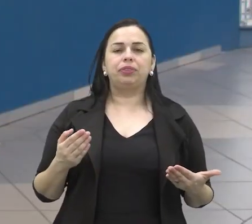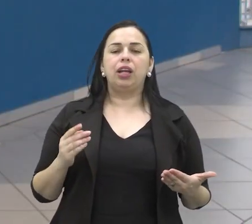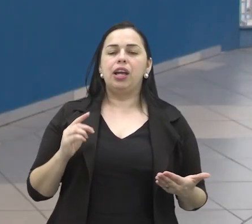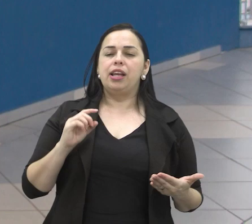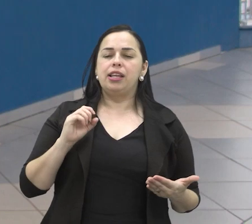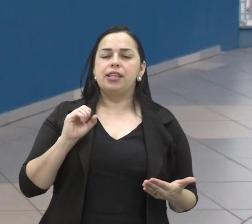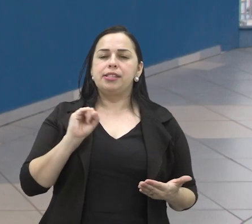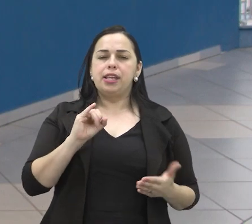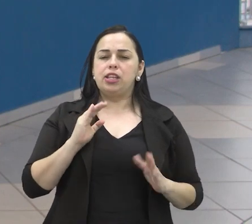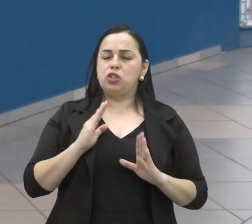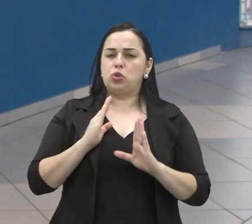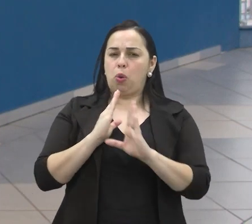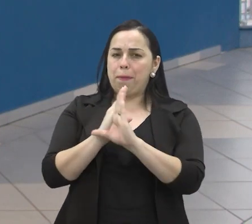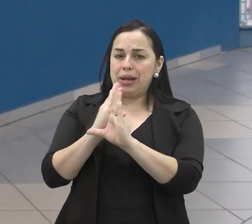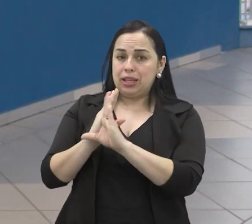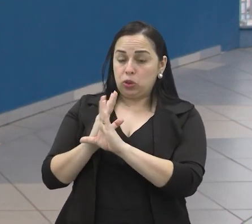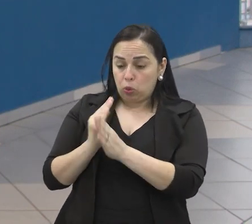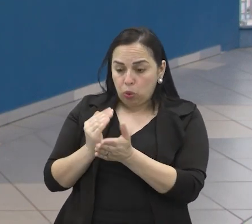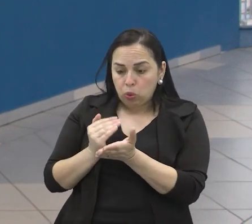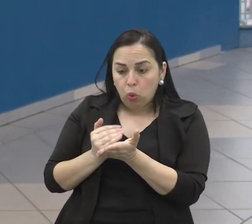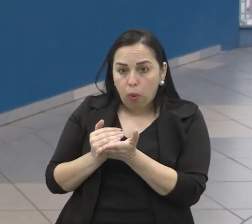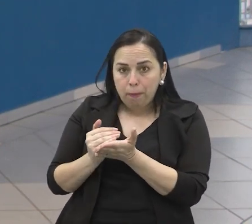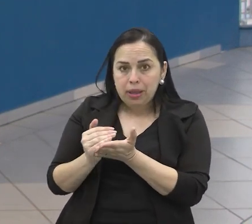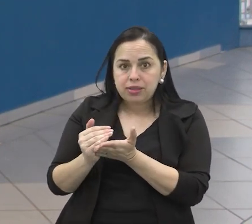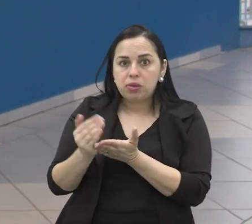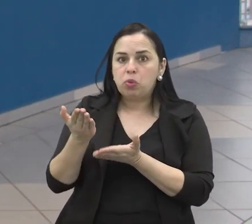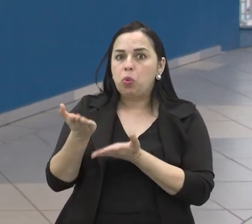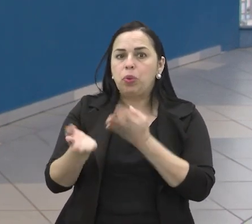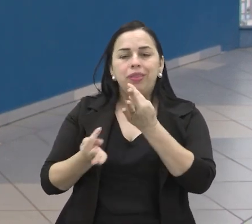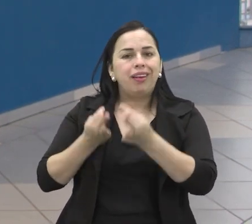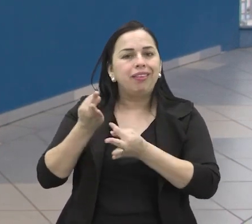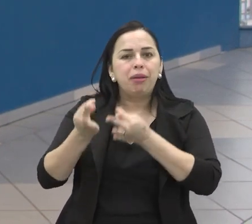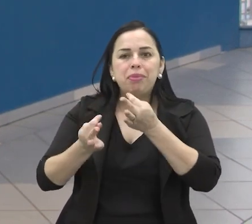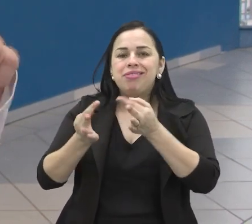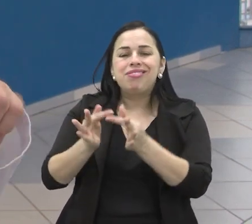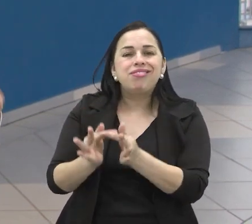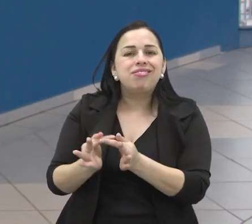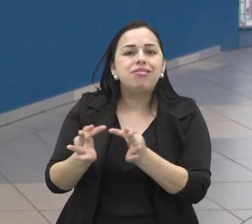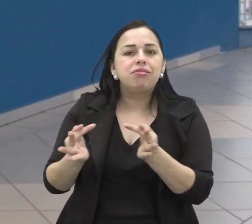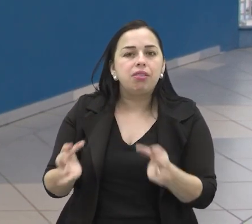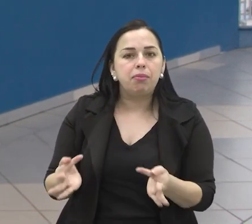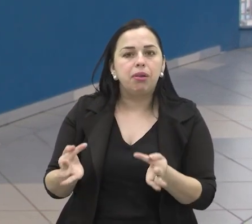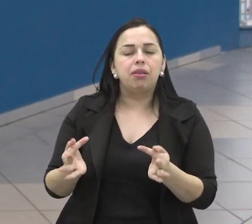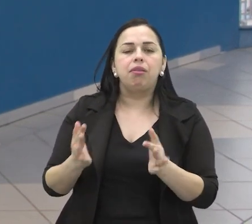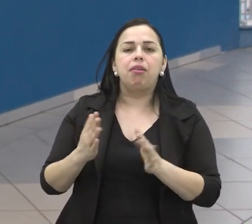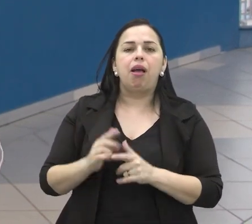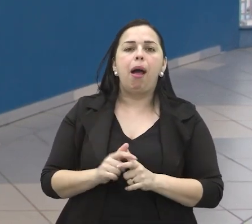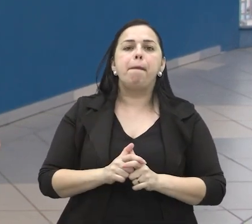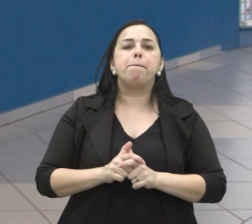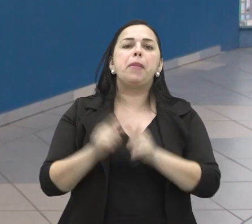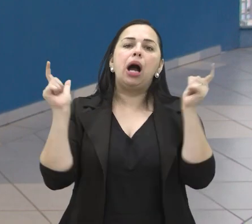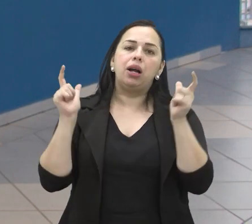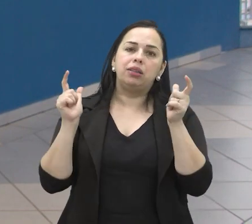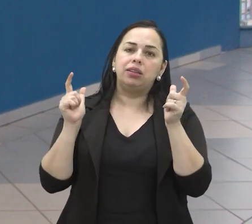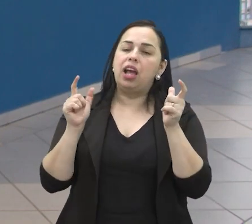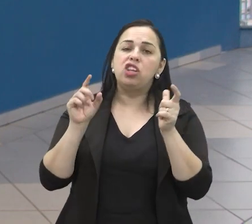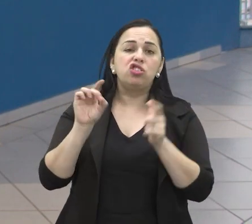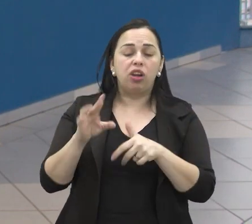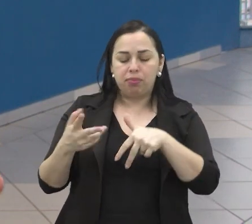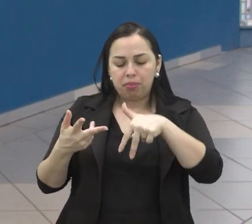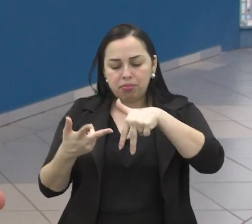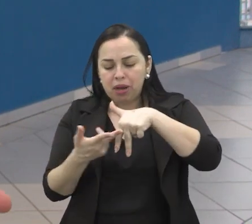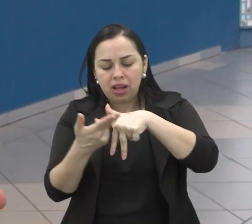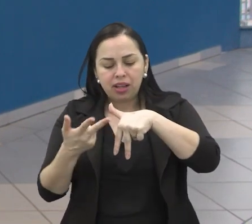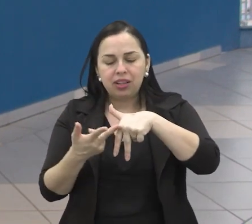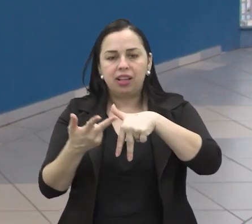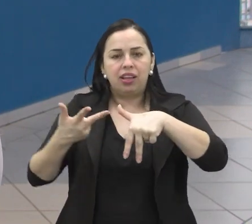Se nós descobrimos um câncer no início, o tratamento vai ser muito mais simples. Na maioria das vezes é somente